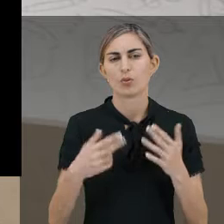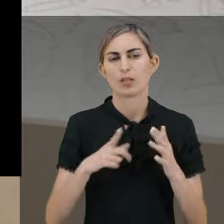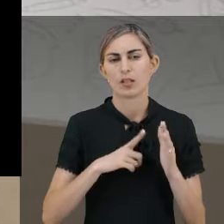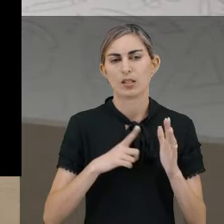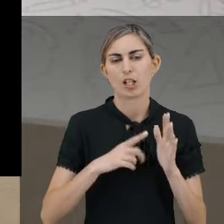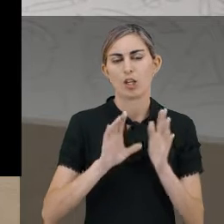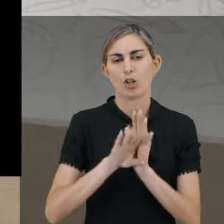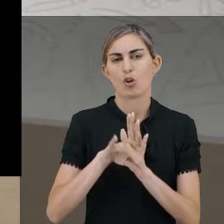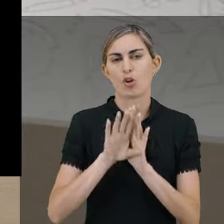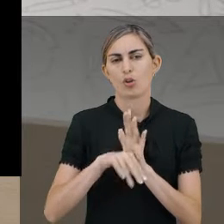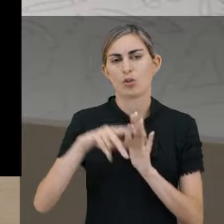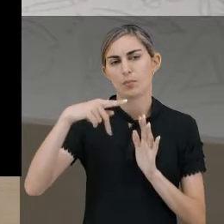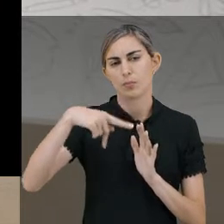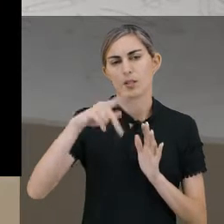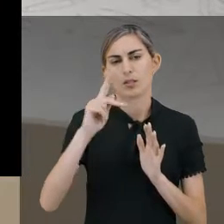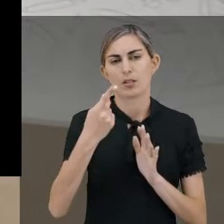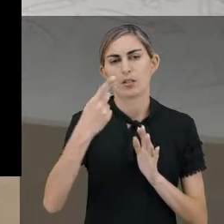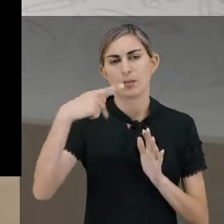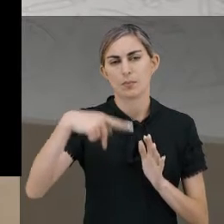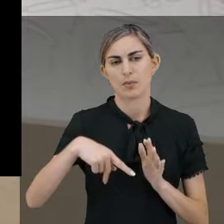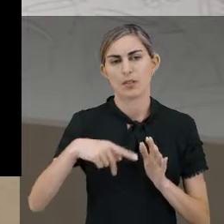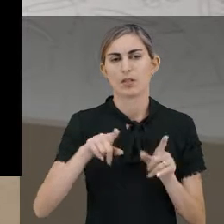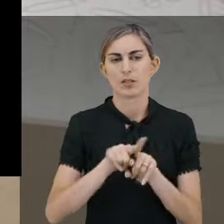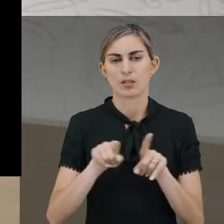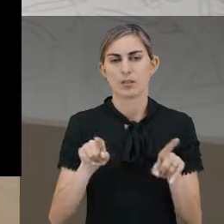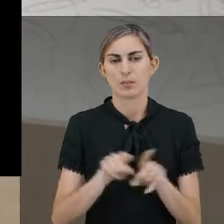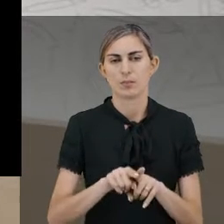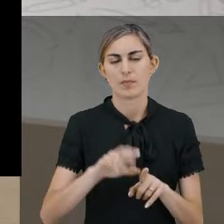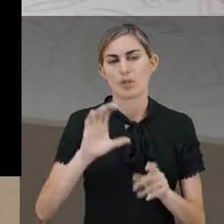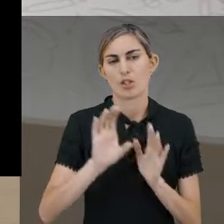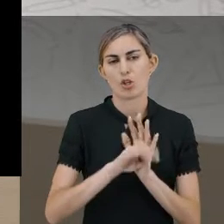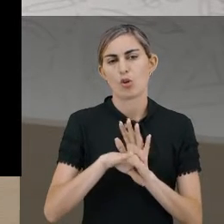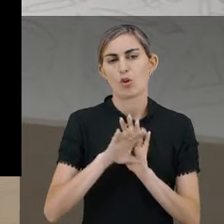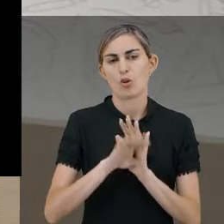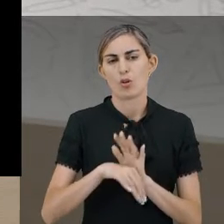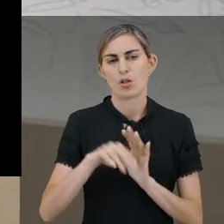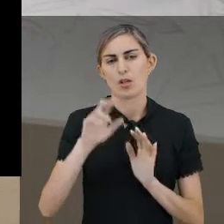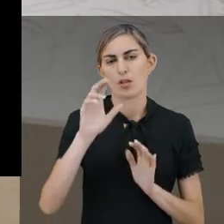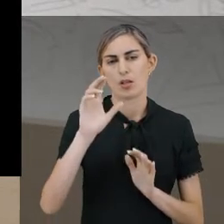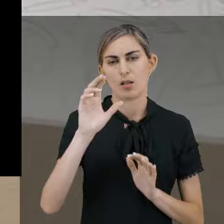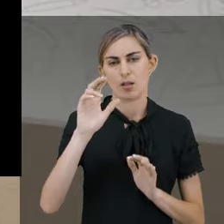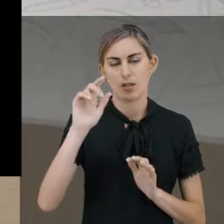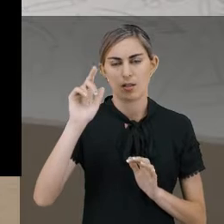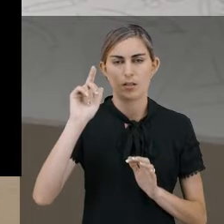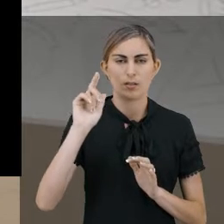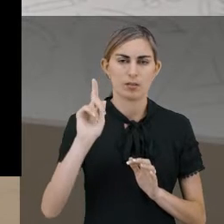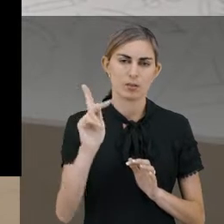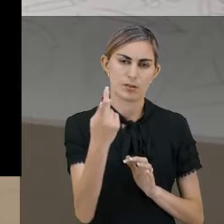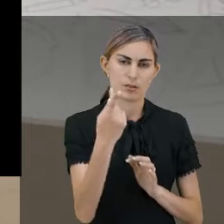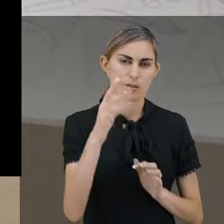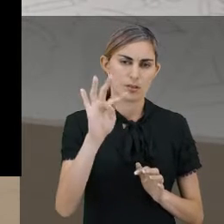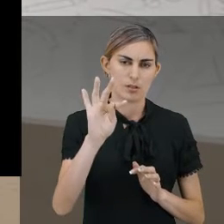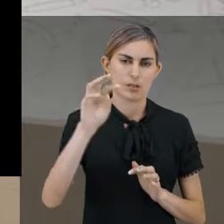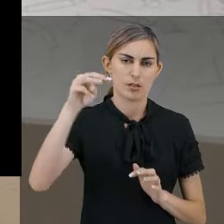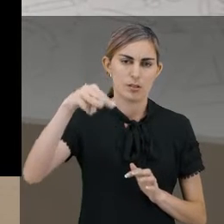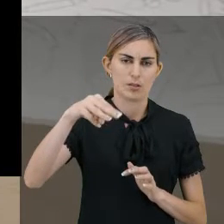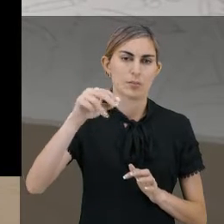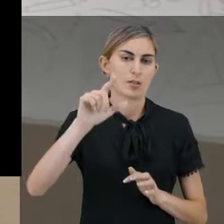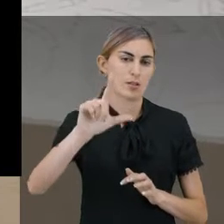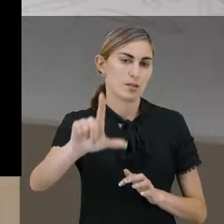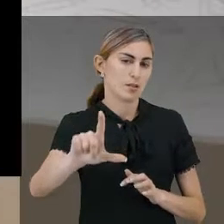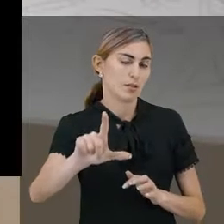vai conter código PHP, assim como código HTML, o qual vai